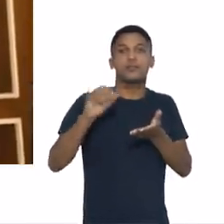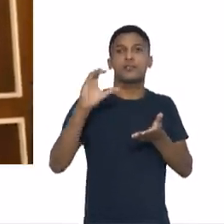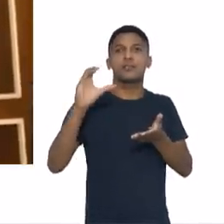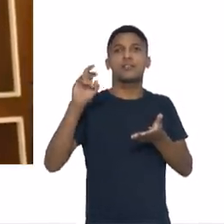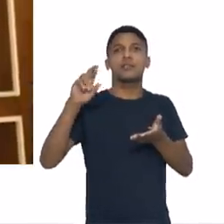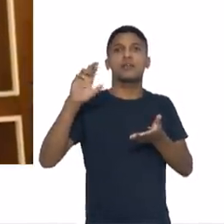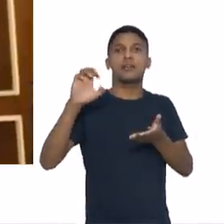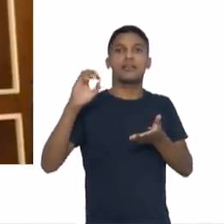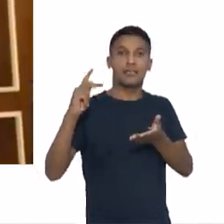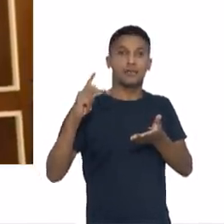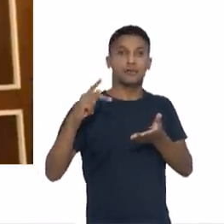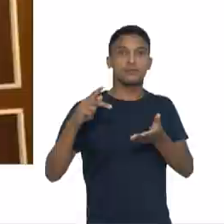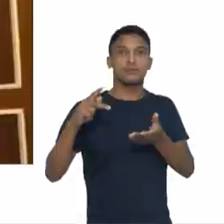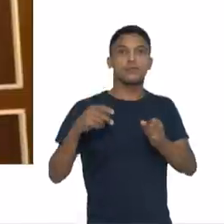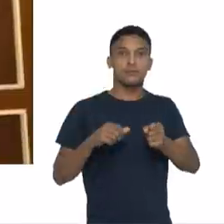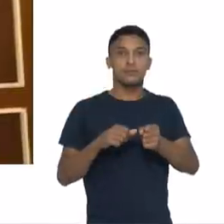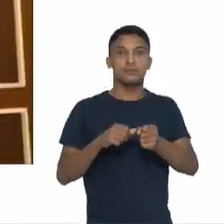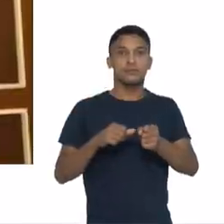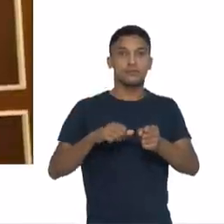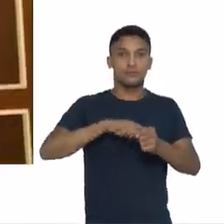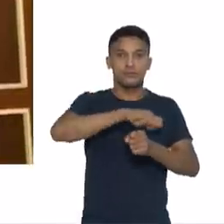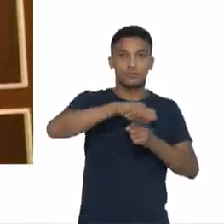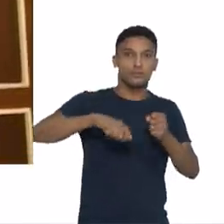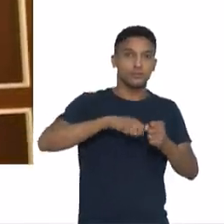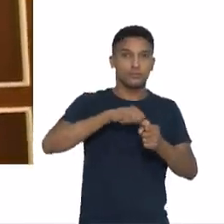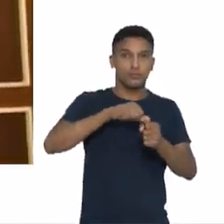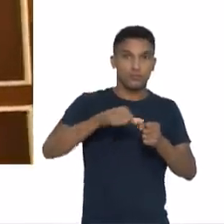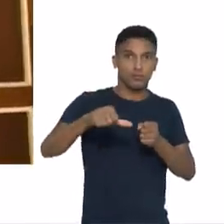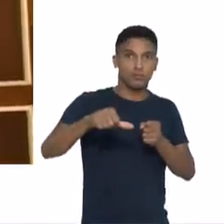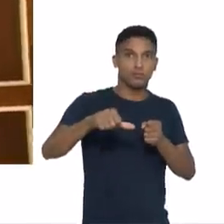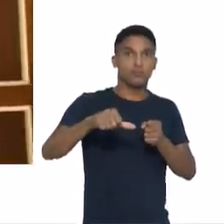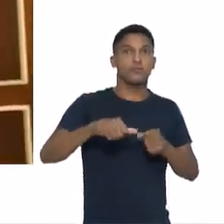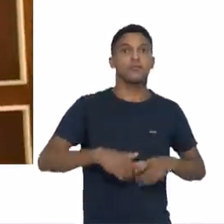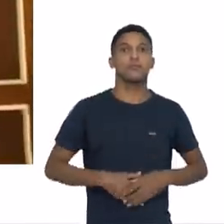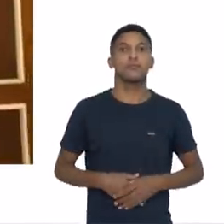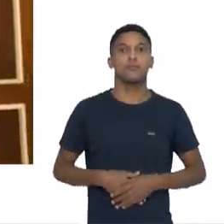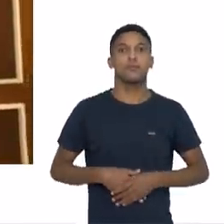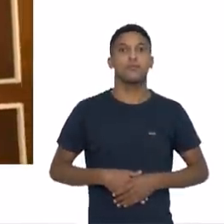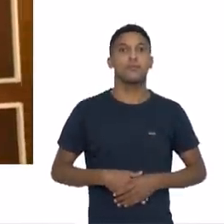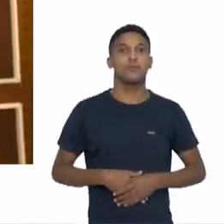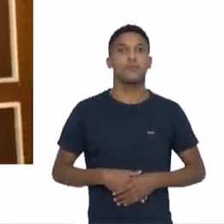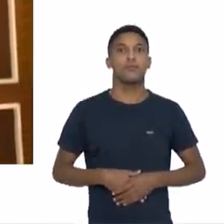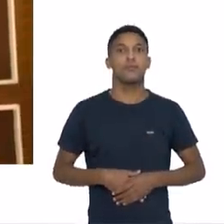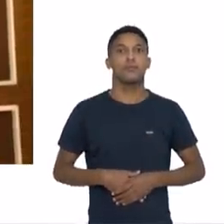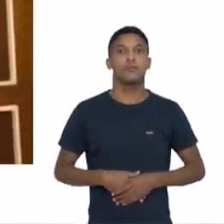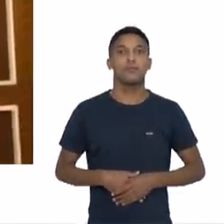Então, ó, pedaço de fita. E